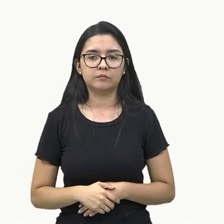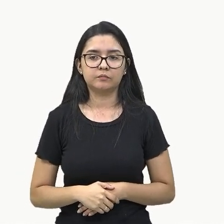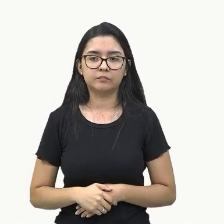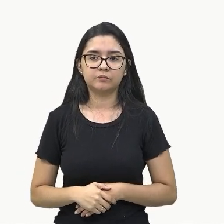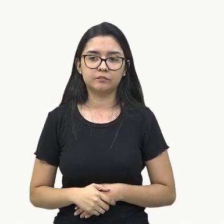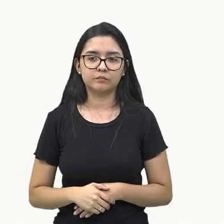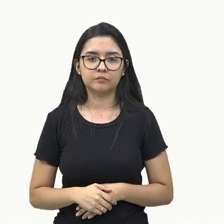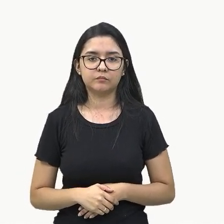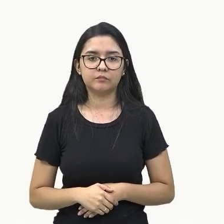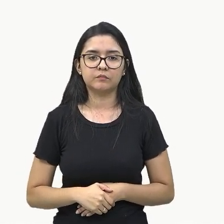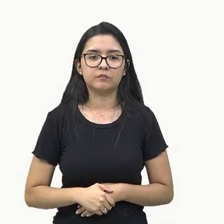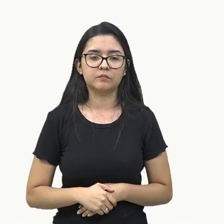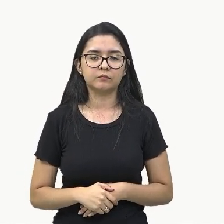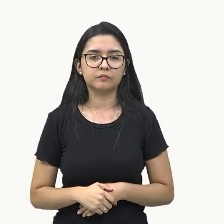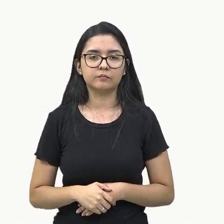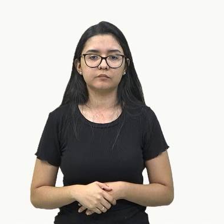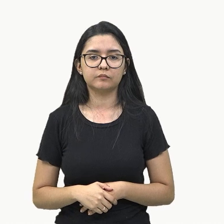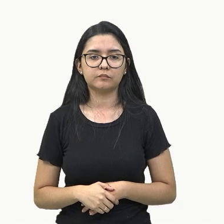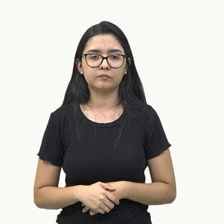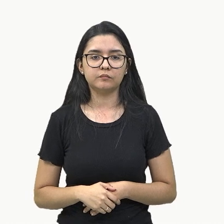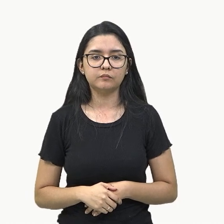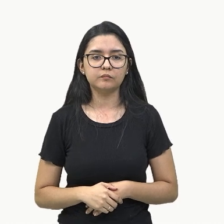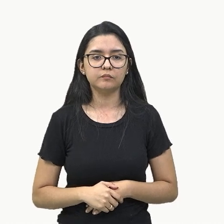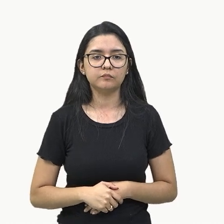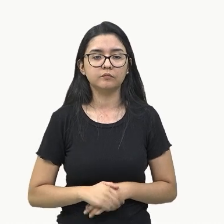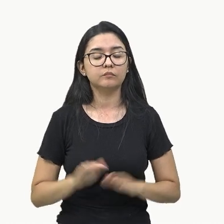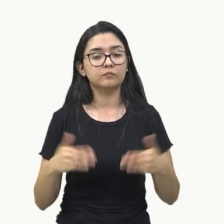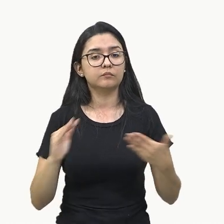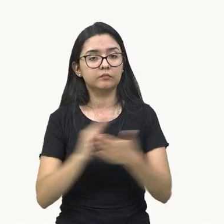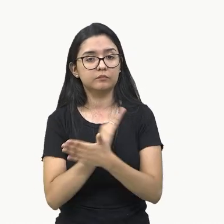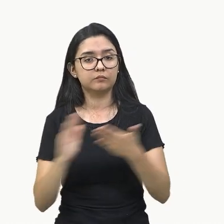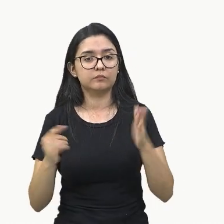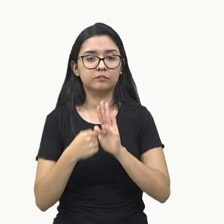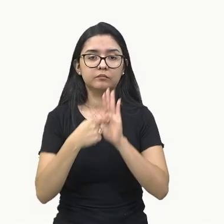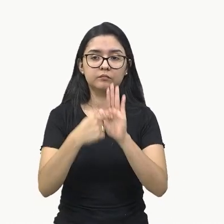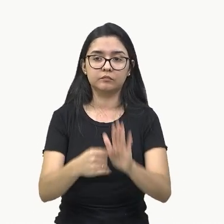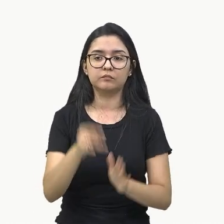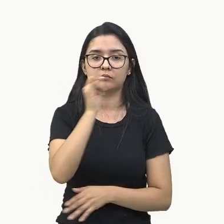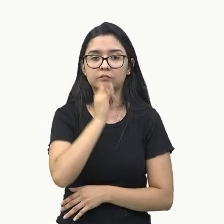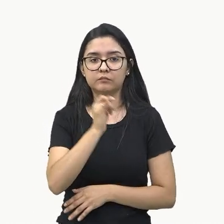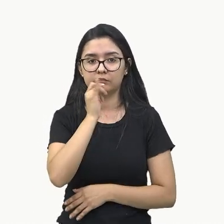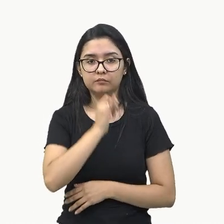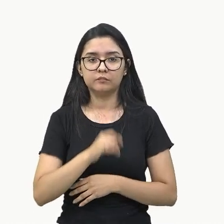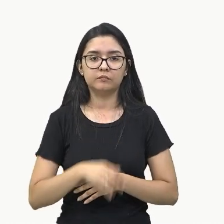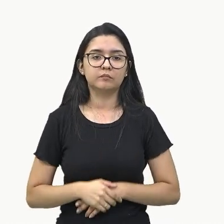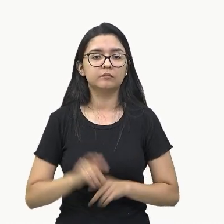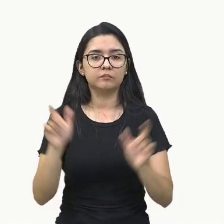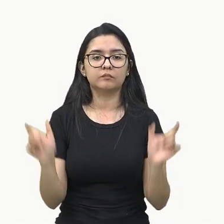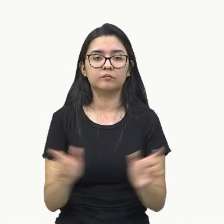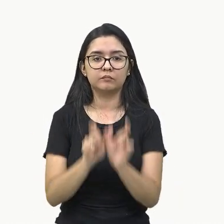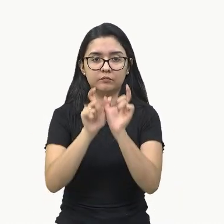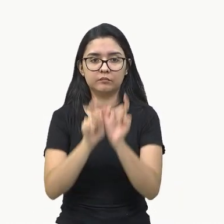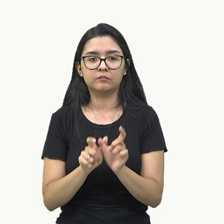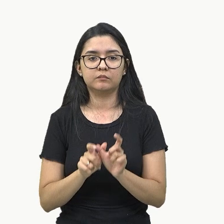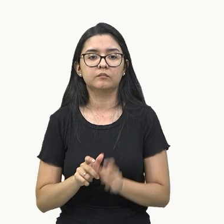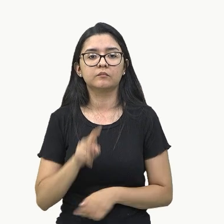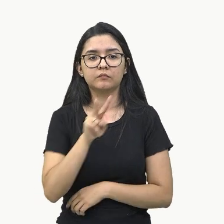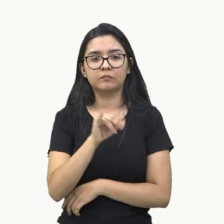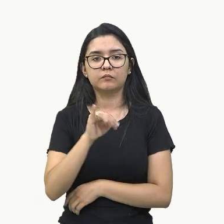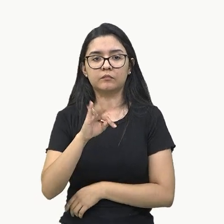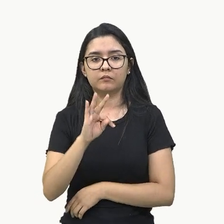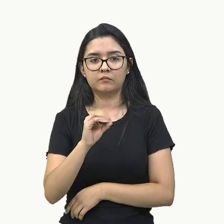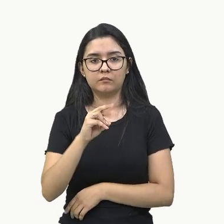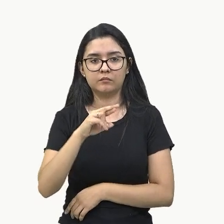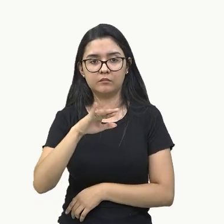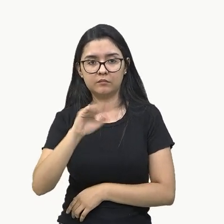em fone, som. E aqui alguns exemplos de composição por justaposição. Vitória Regia,